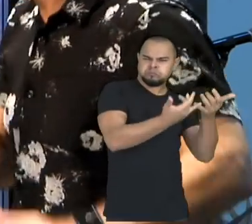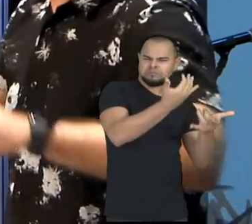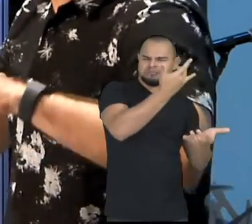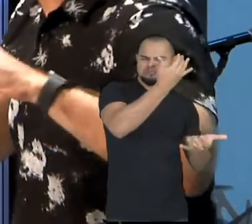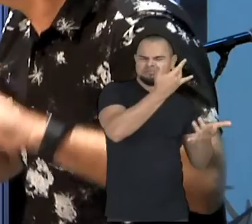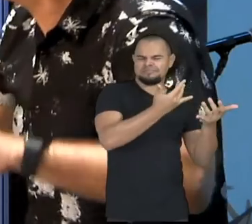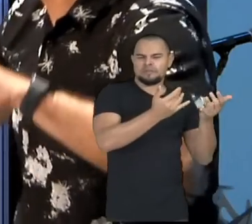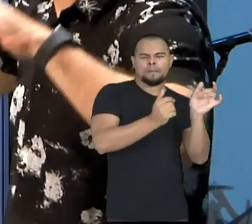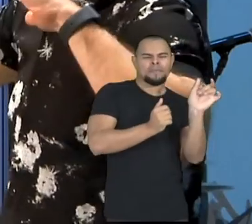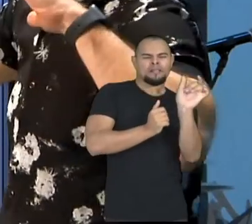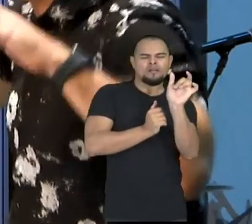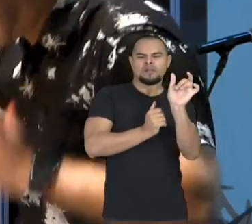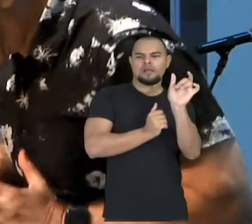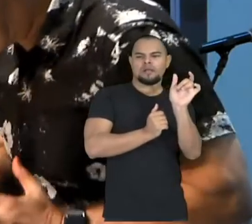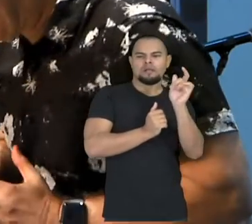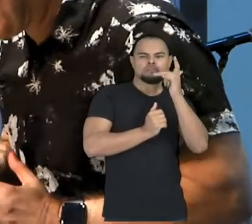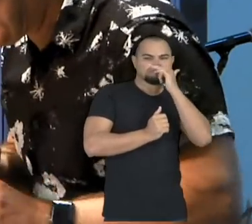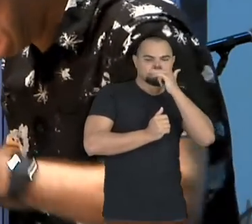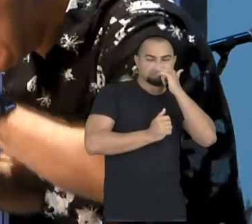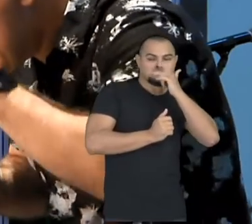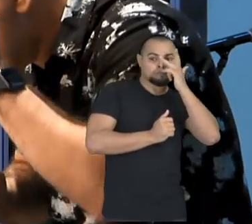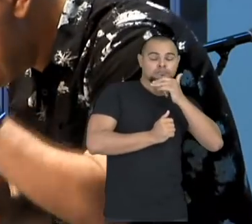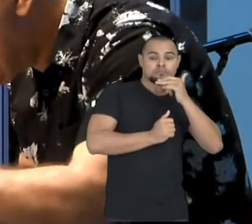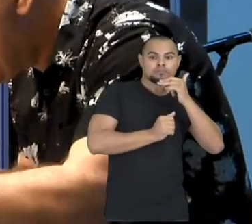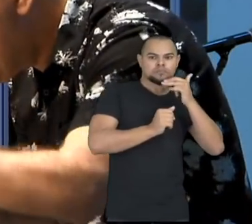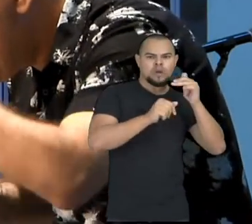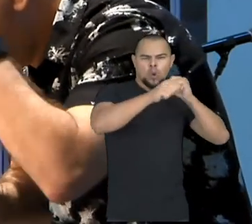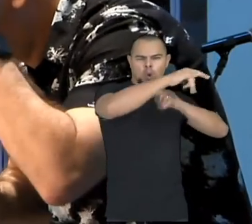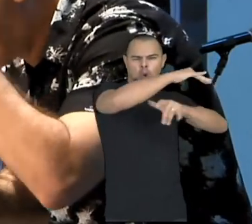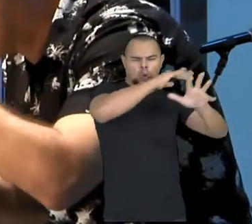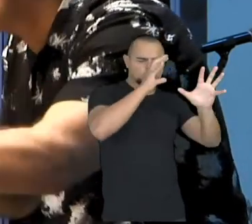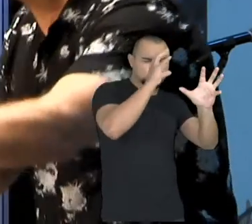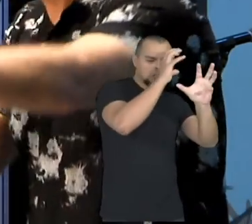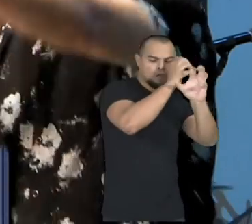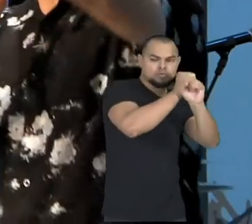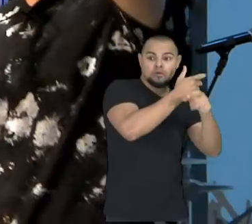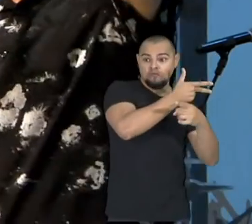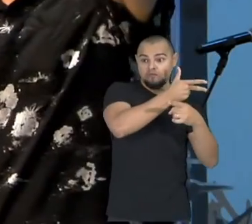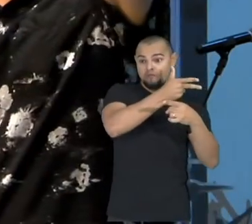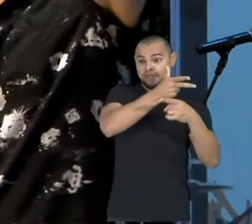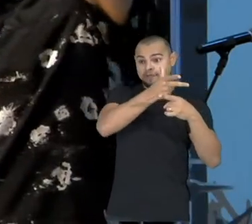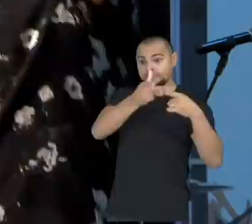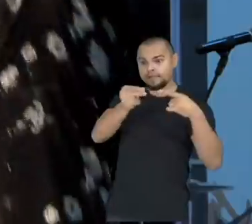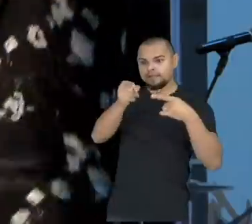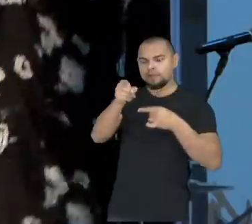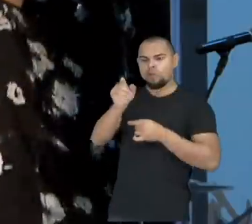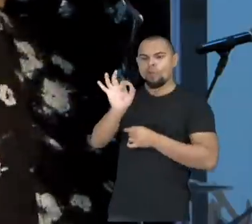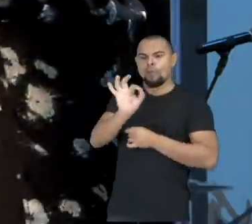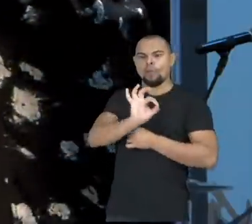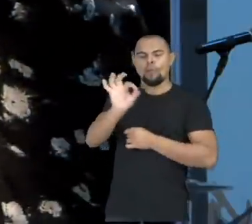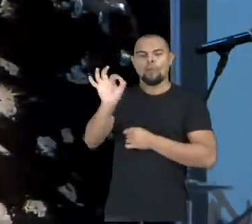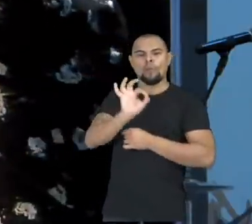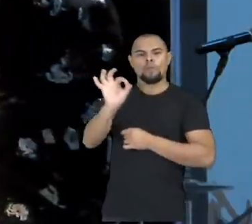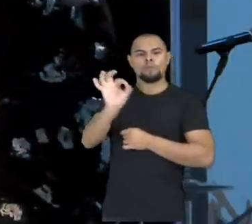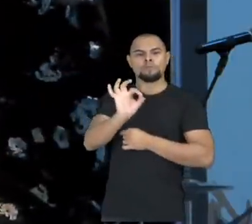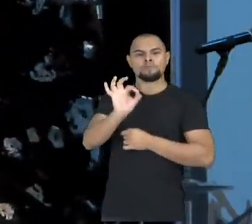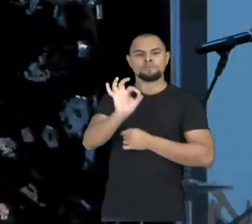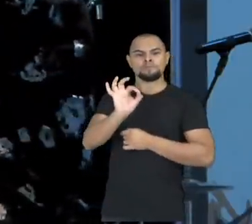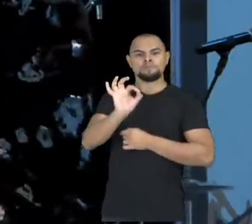coisa. Do mundo das trevas, não poderão vencê-la.